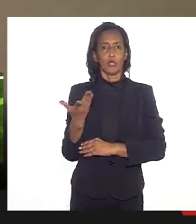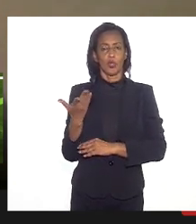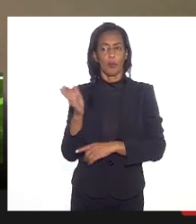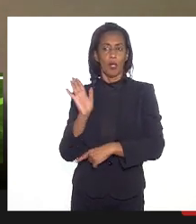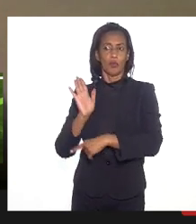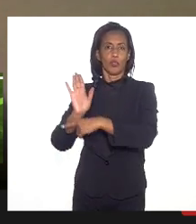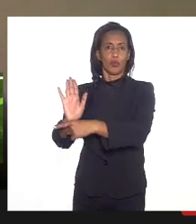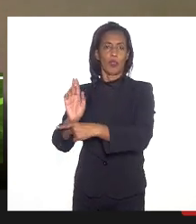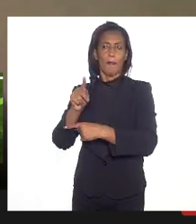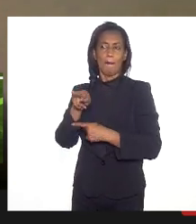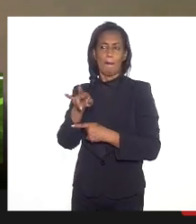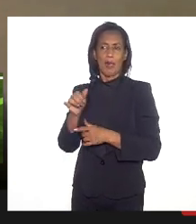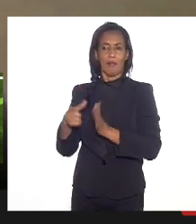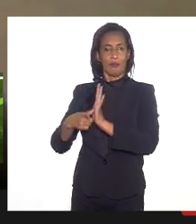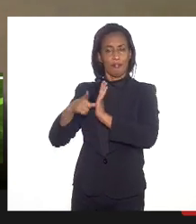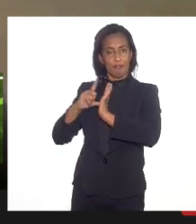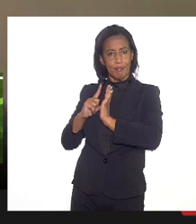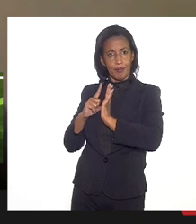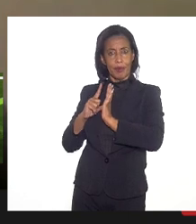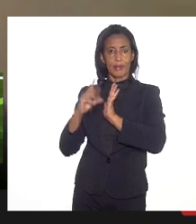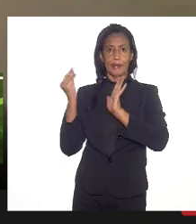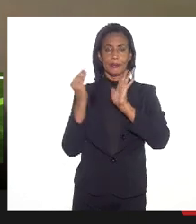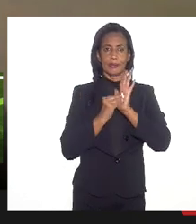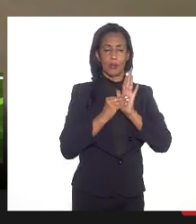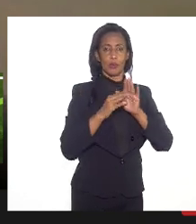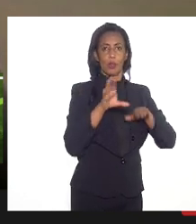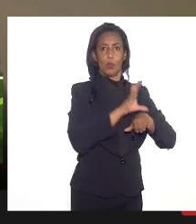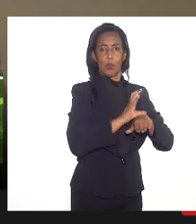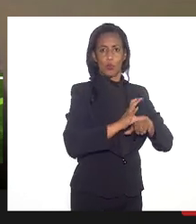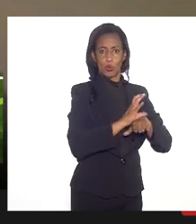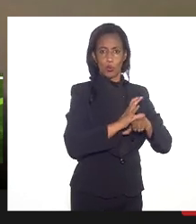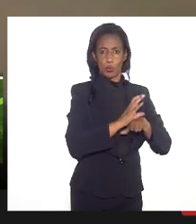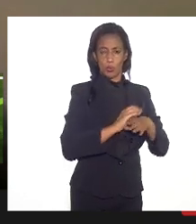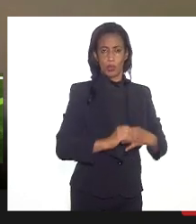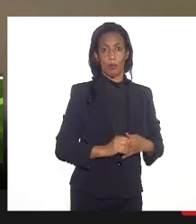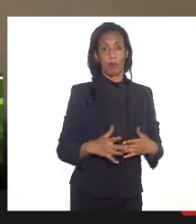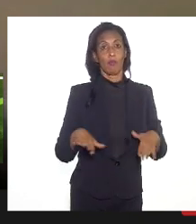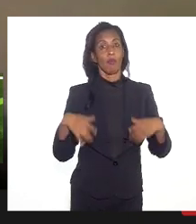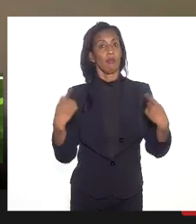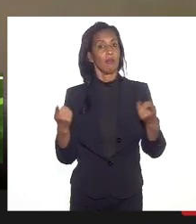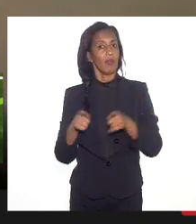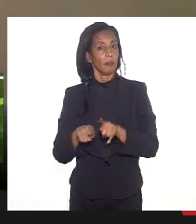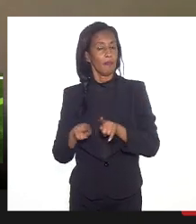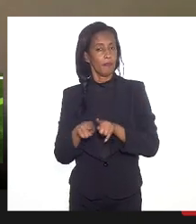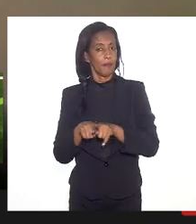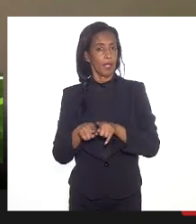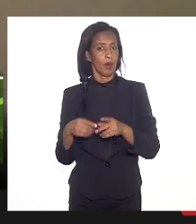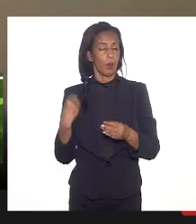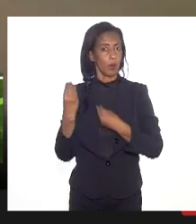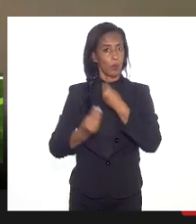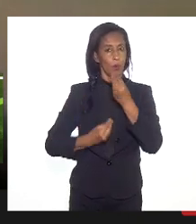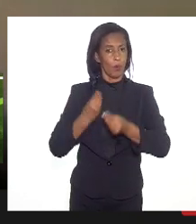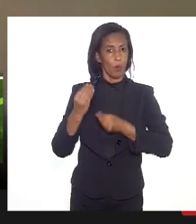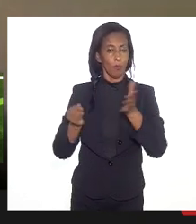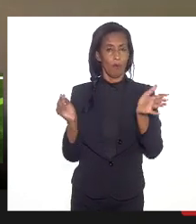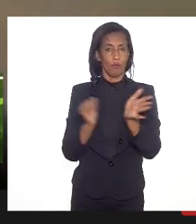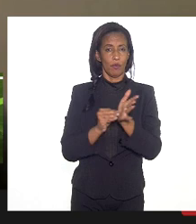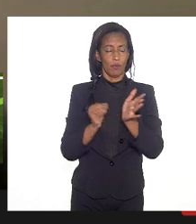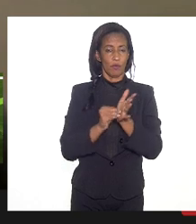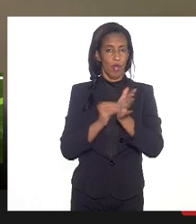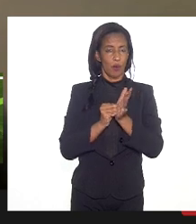livre e informada, prevista na Convenção 69 da OIT, assim como a desconsideração